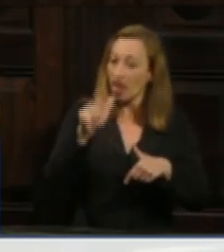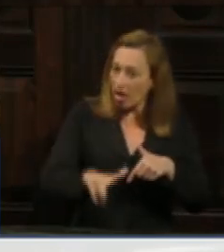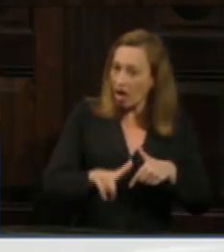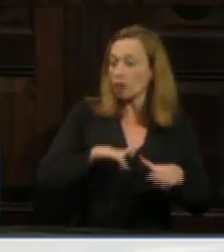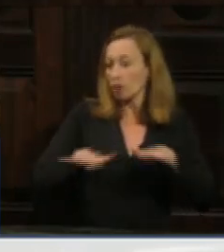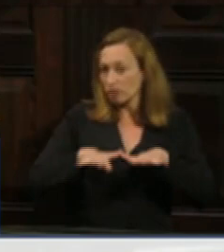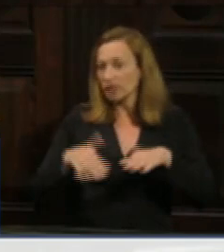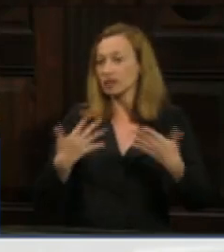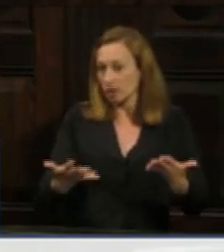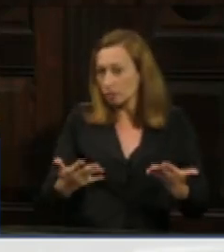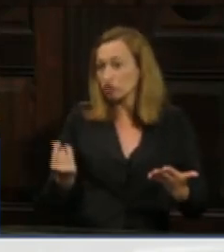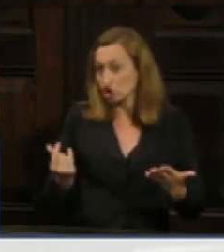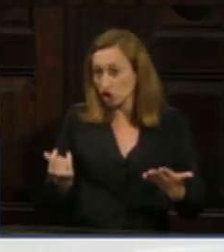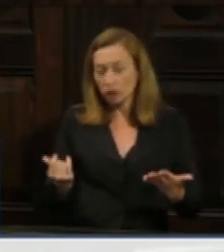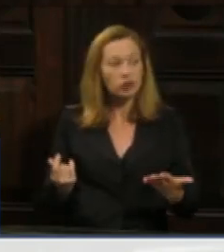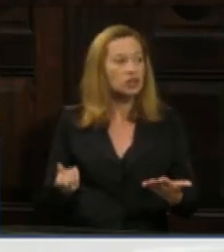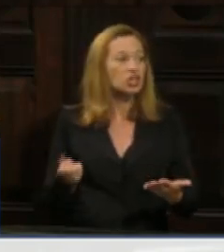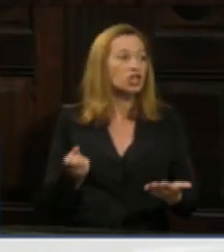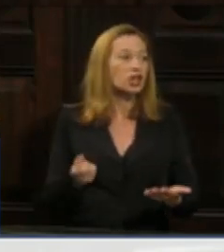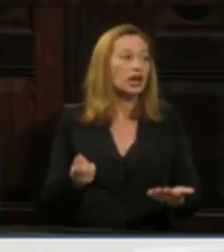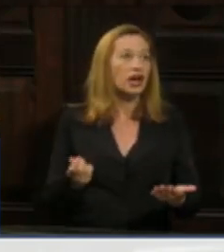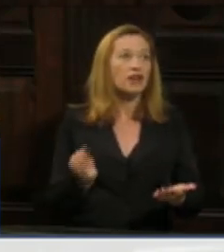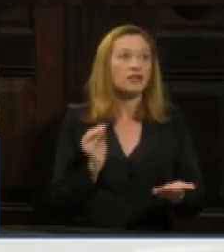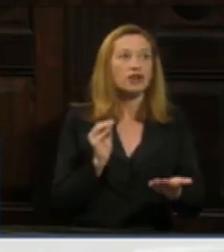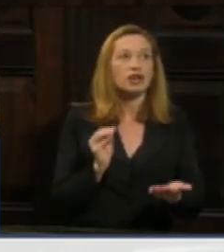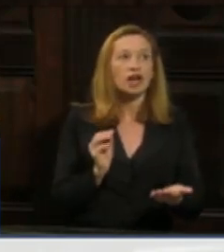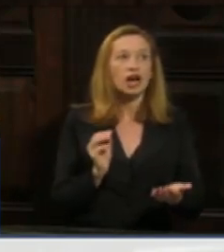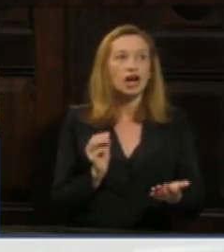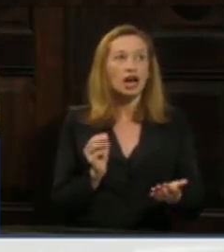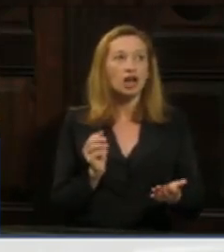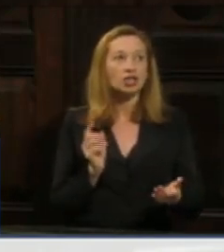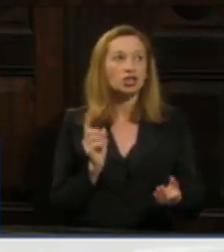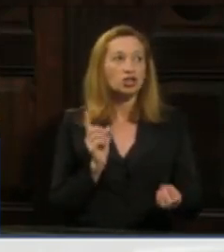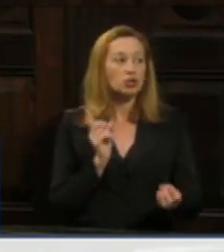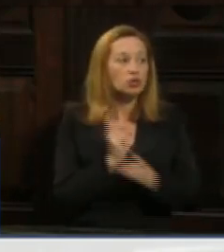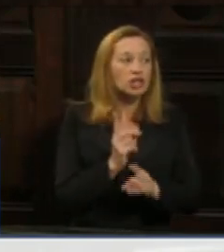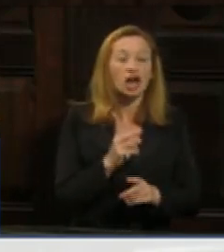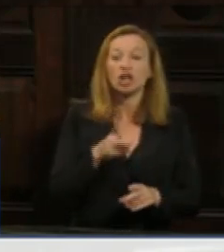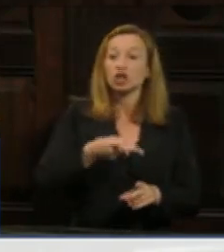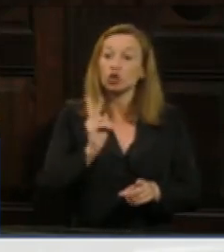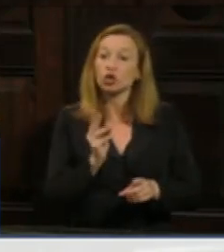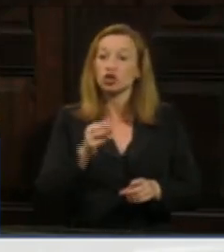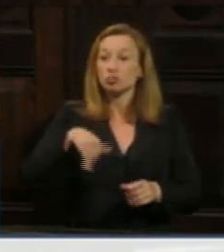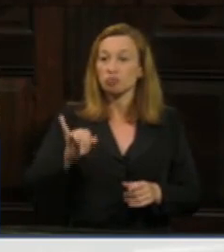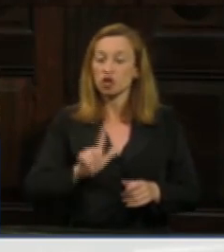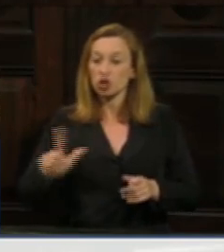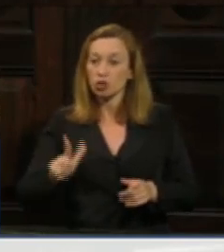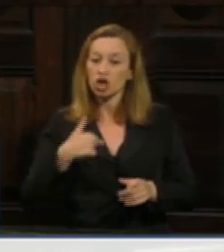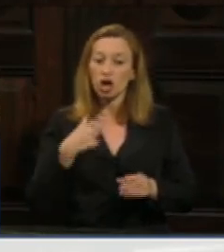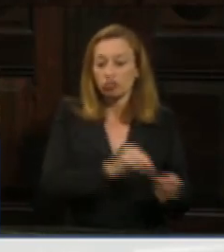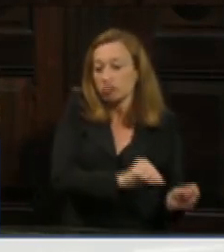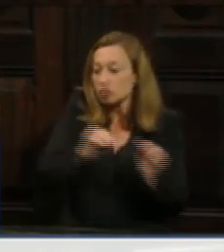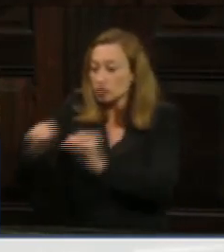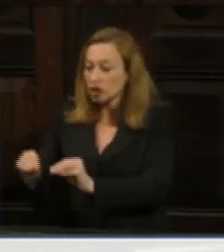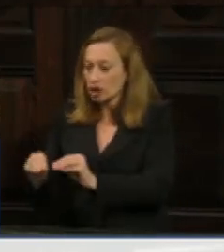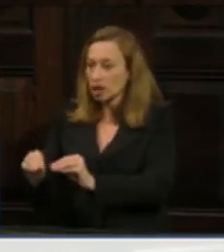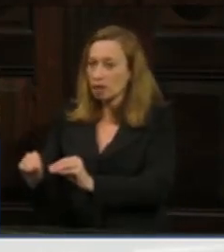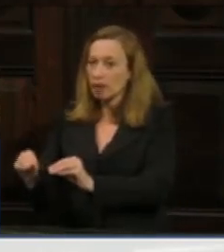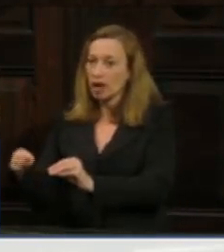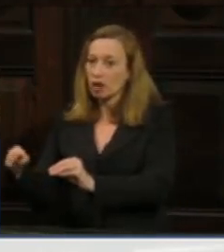dos nossos subsídios, não é? Que líquidos valem mensalmente